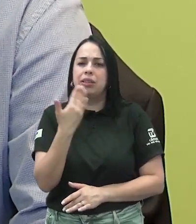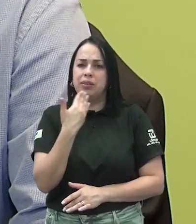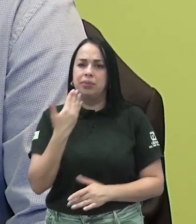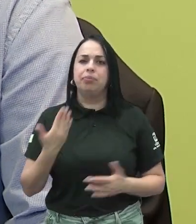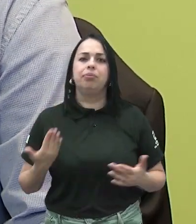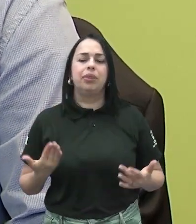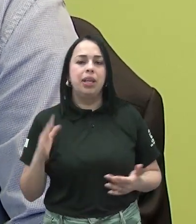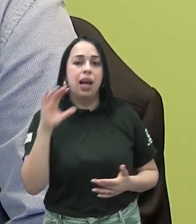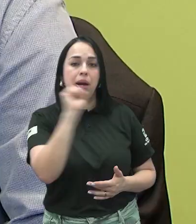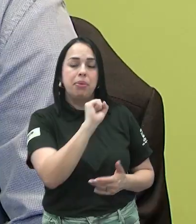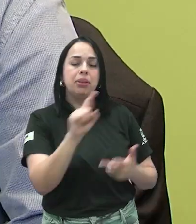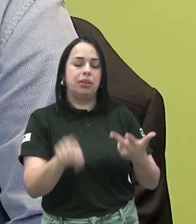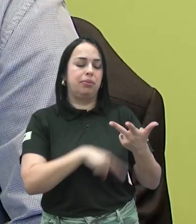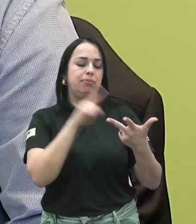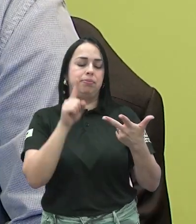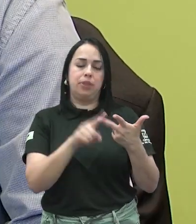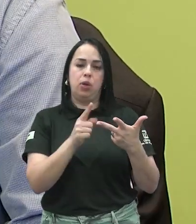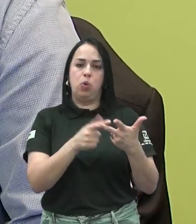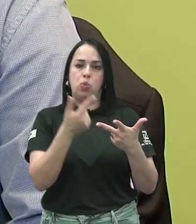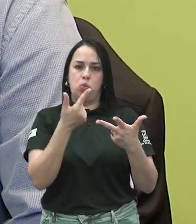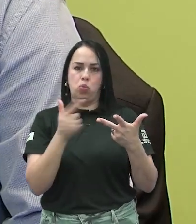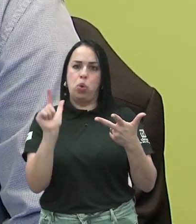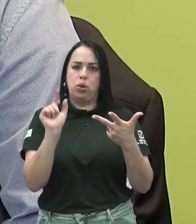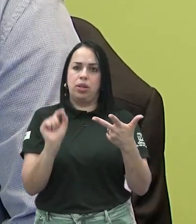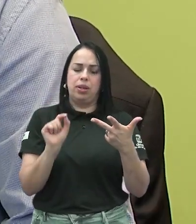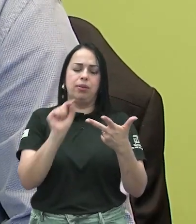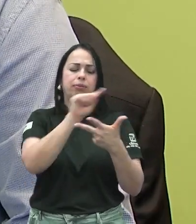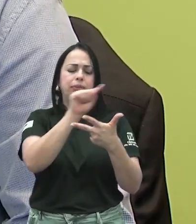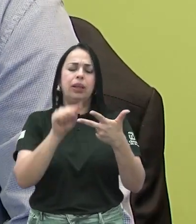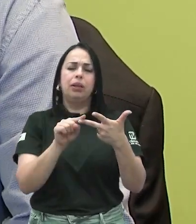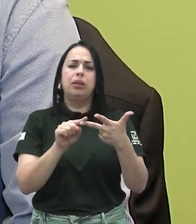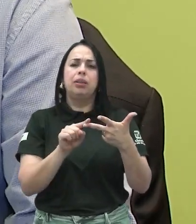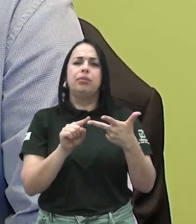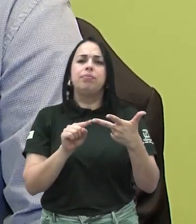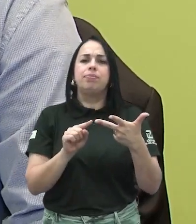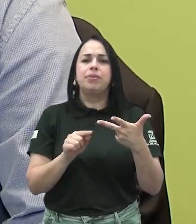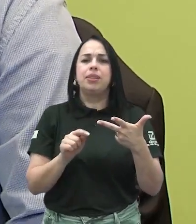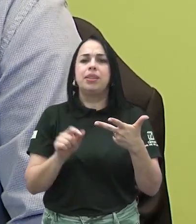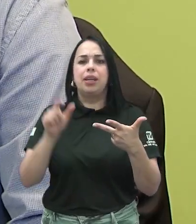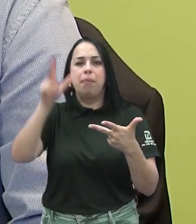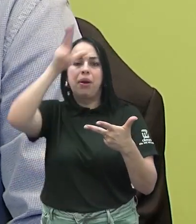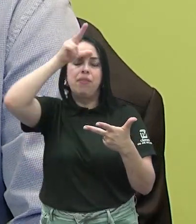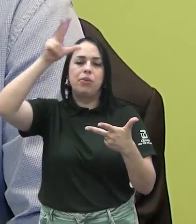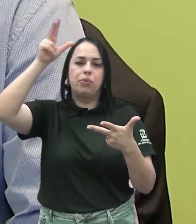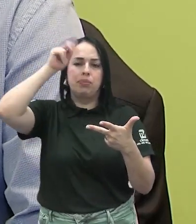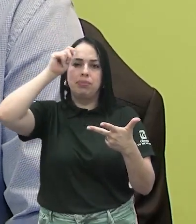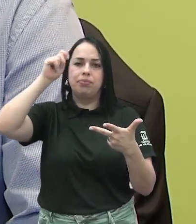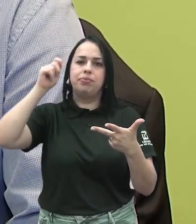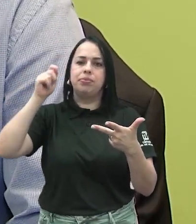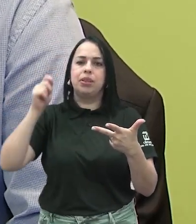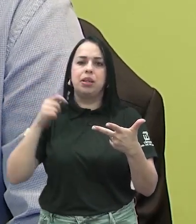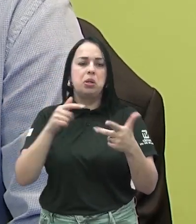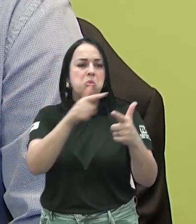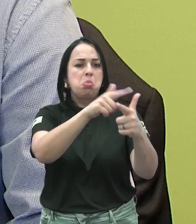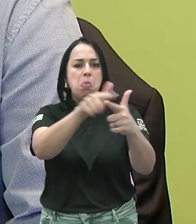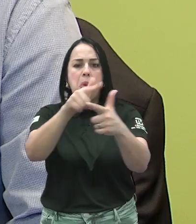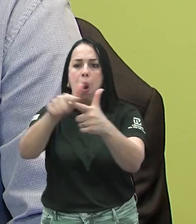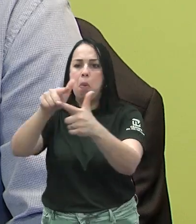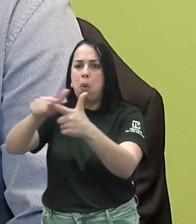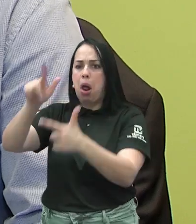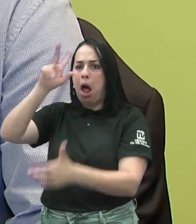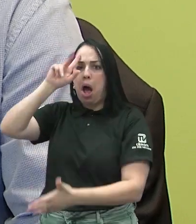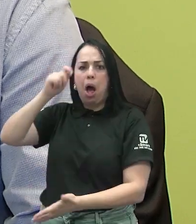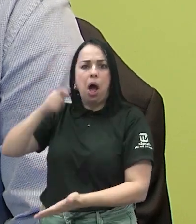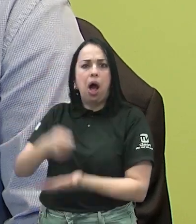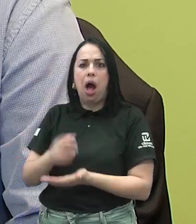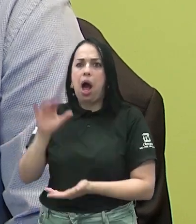uma praticidade e uma comodidade para o cidadão. E eu acho que o outro índice também que compõe tudo isso é a capacidade que a prefeitura tem